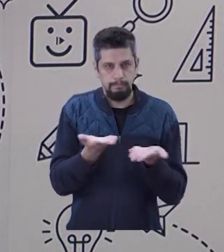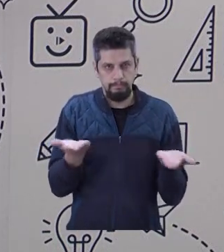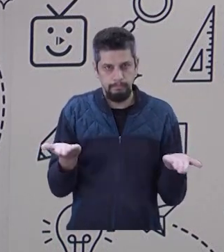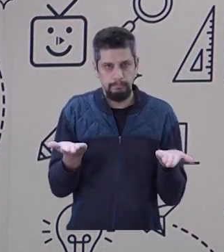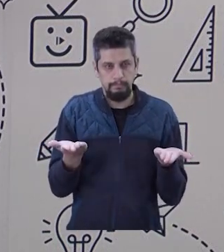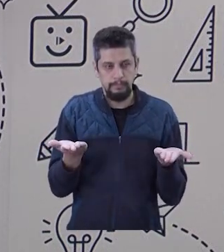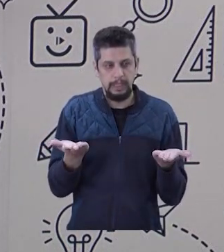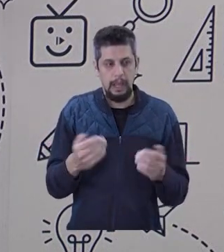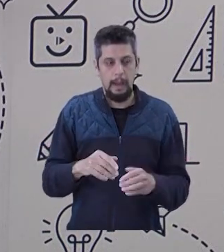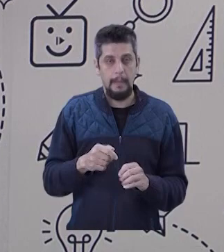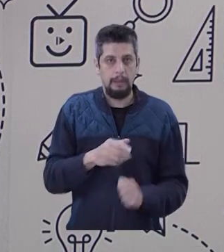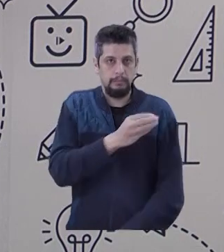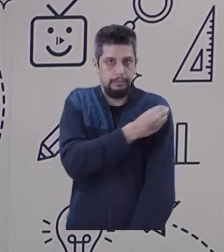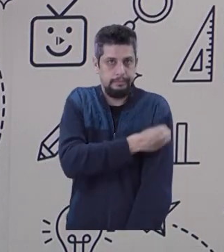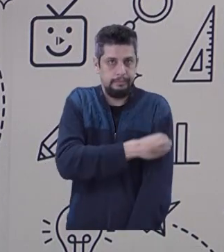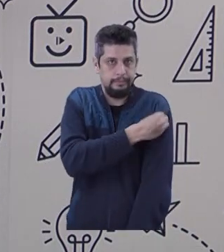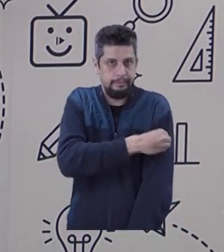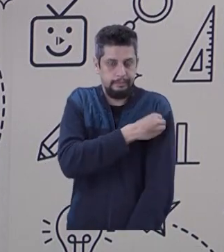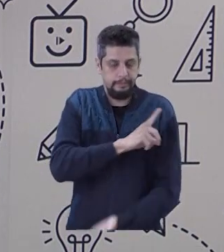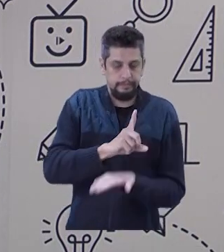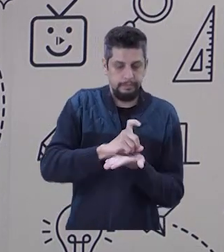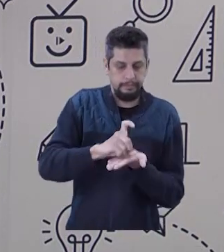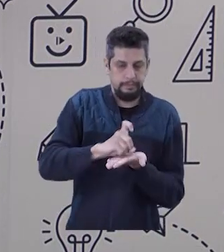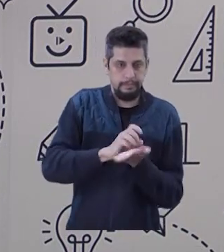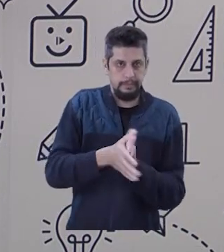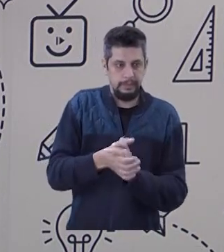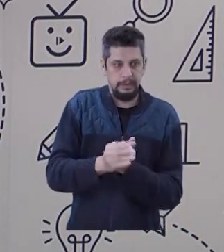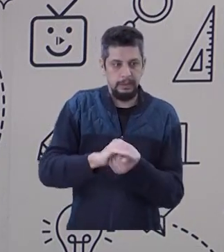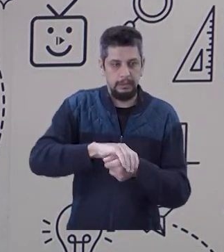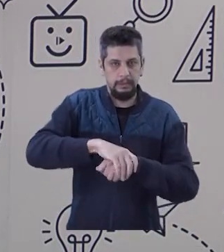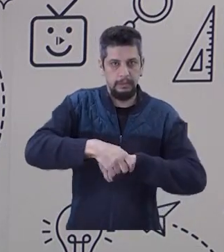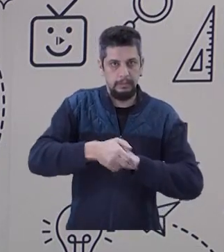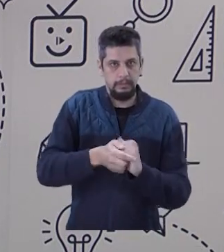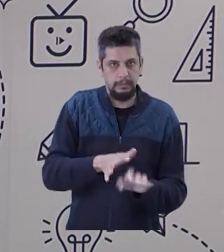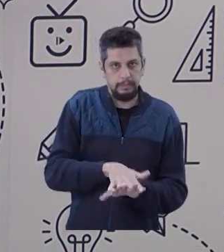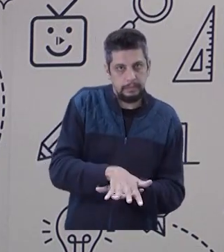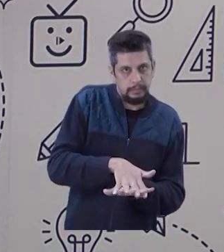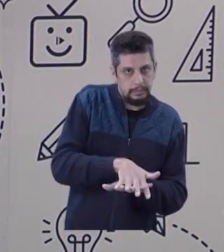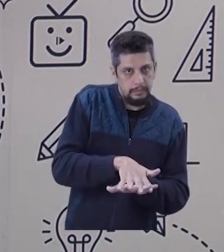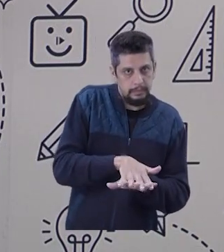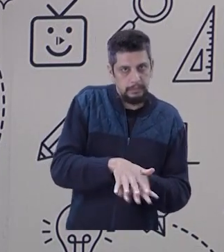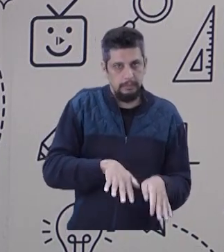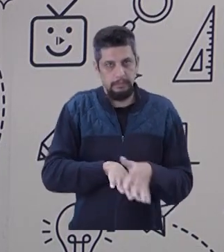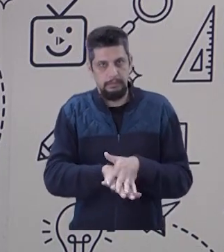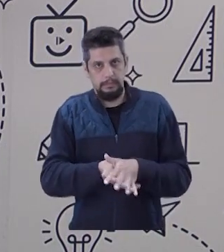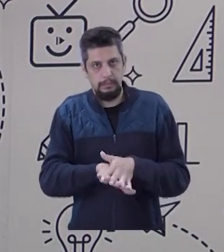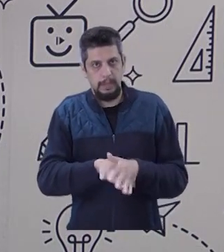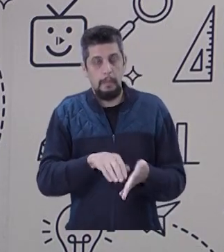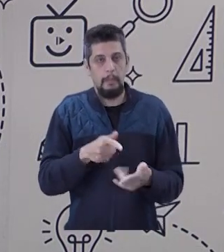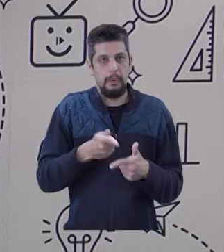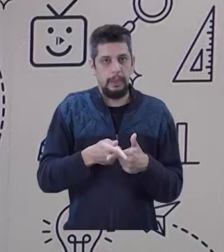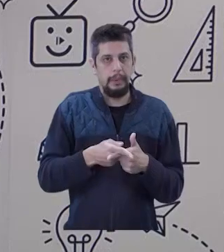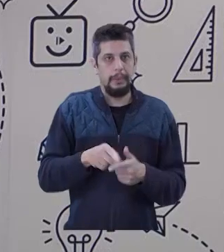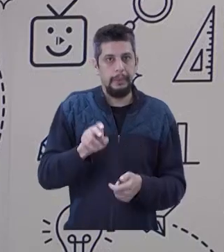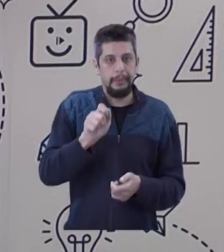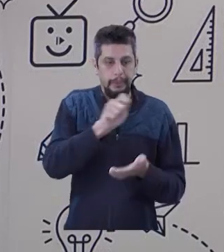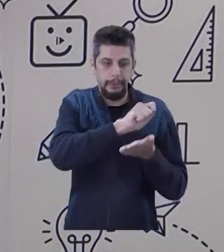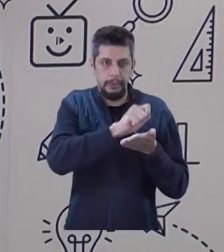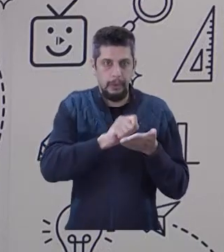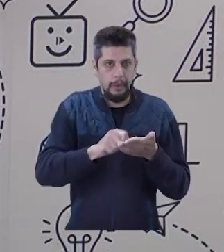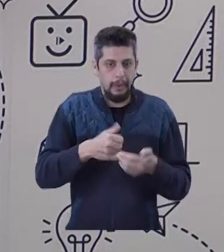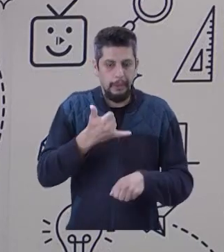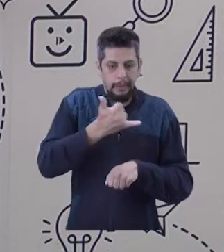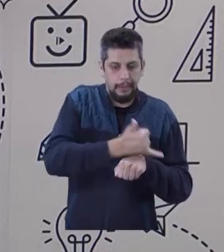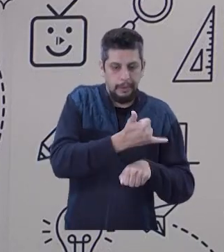vocês. Passando um álcool em gel novamente, porque a gente usou passador,